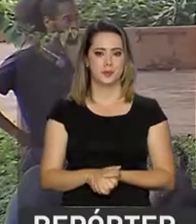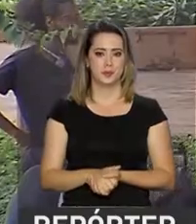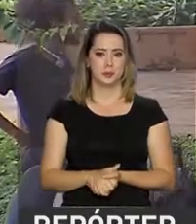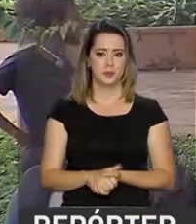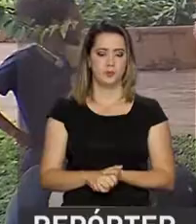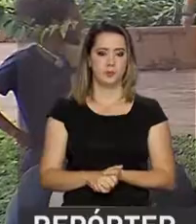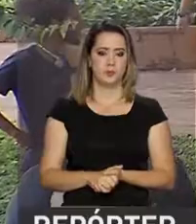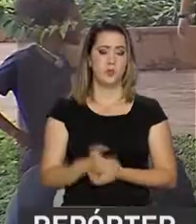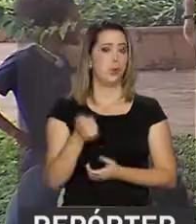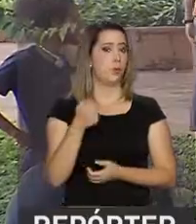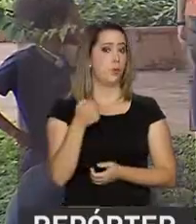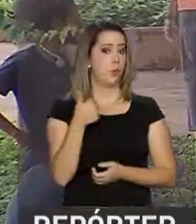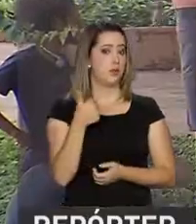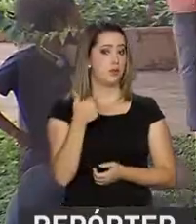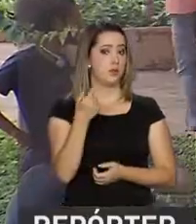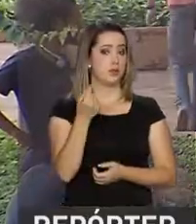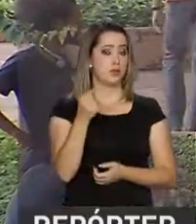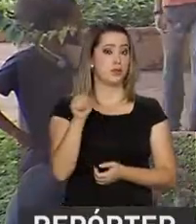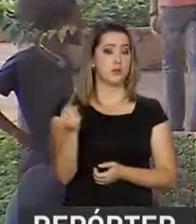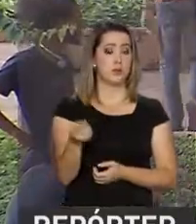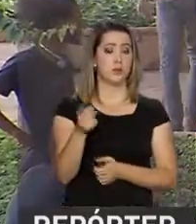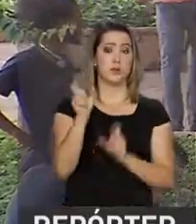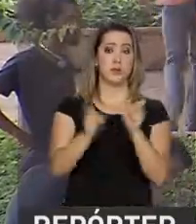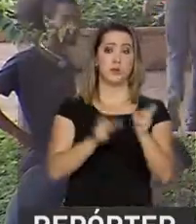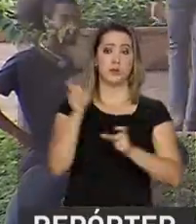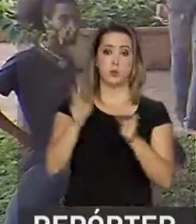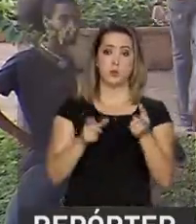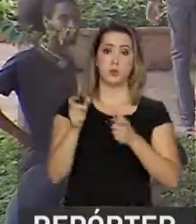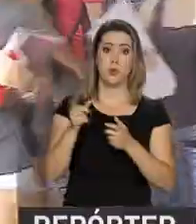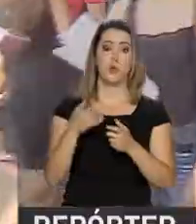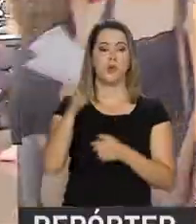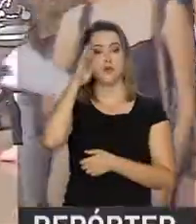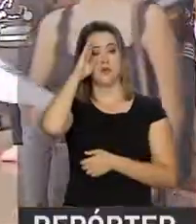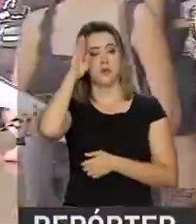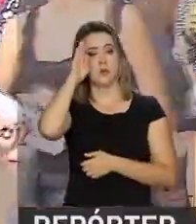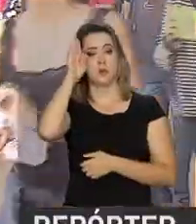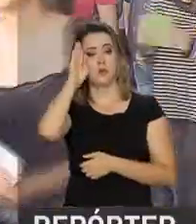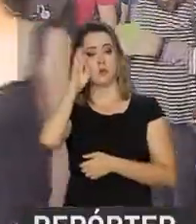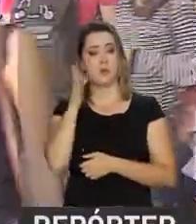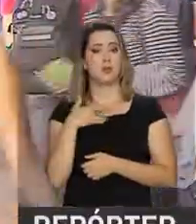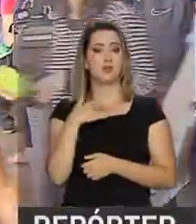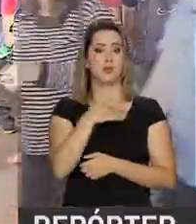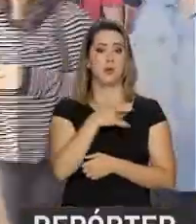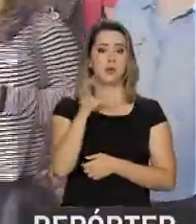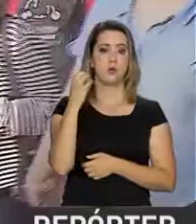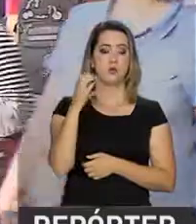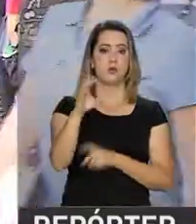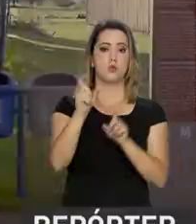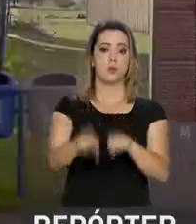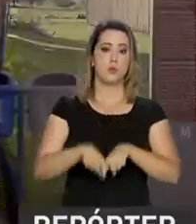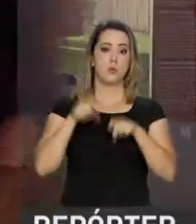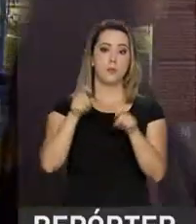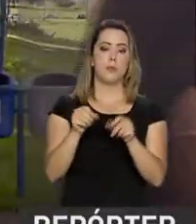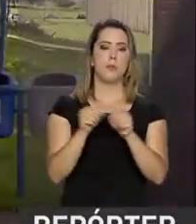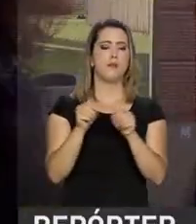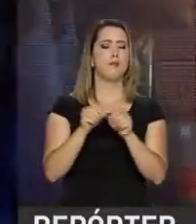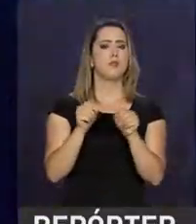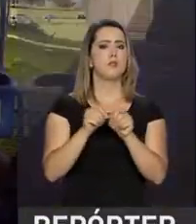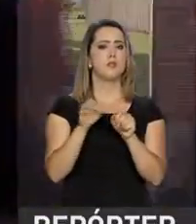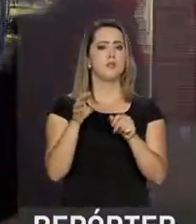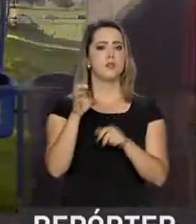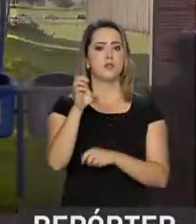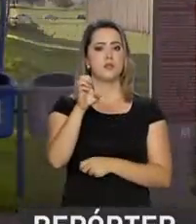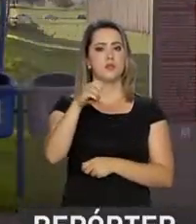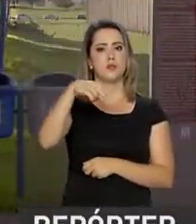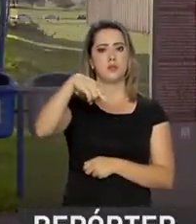quase 200 mil universitários que estavam concluindo os cursos nas áreas de saúde ciências agrícolas fizeram o exame nacional